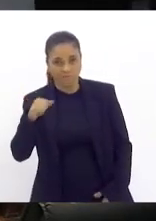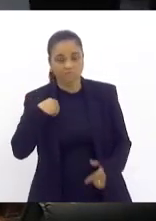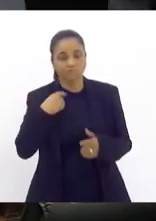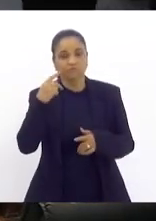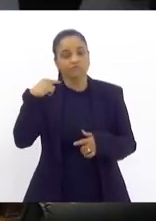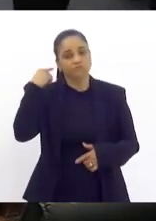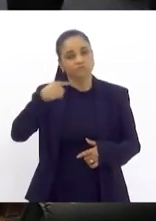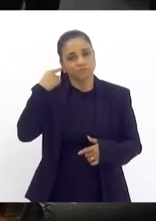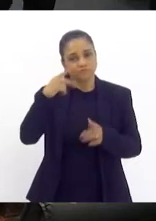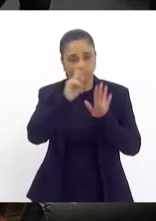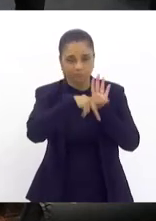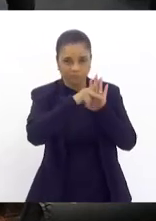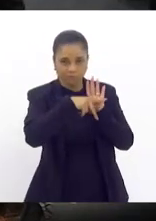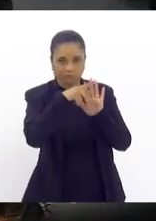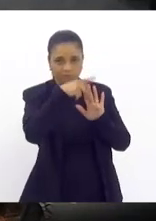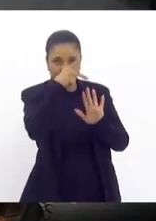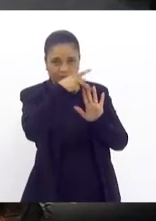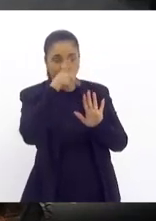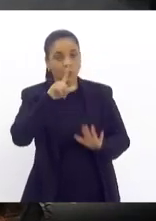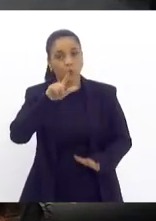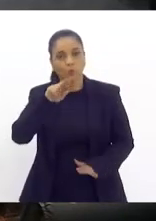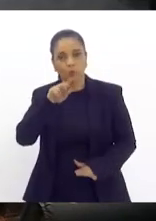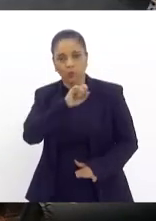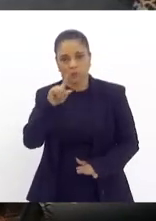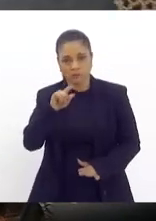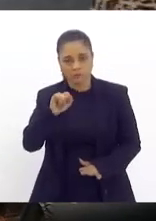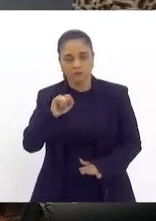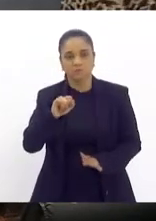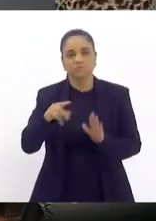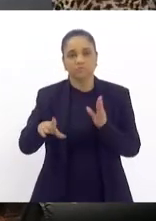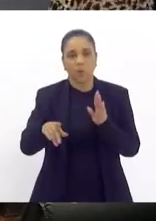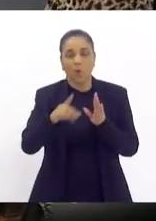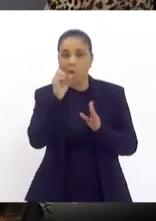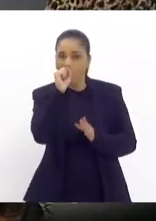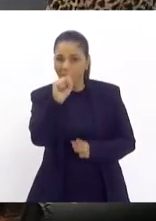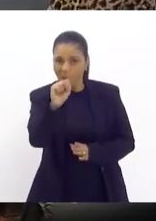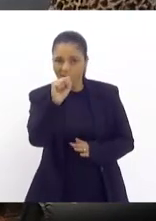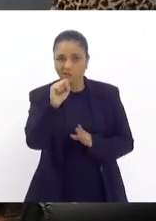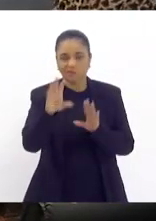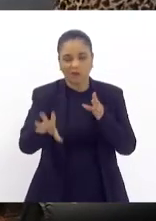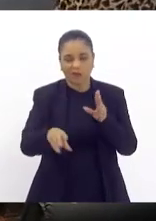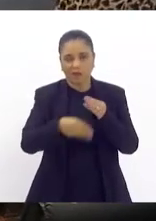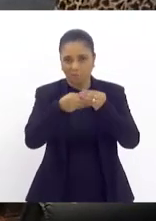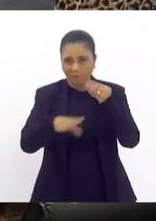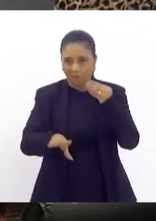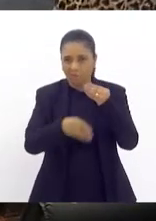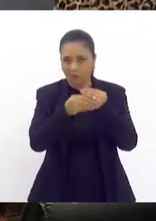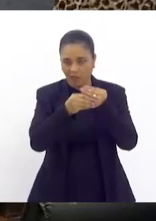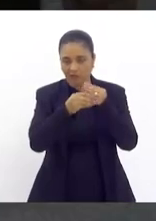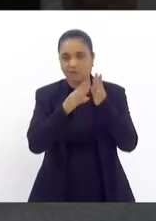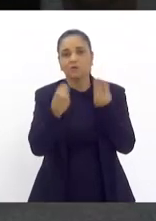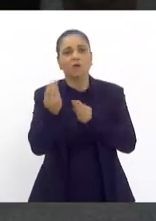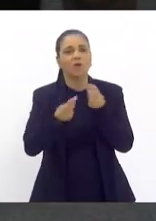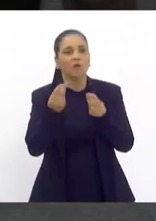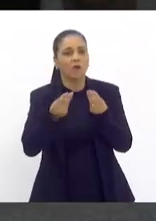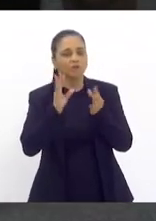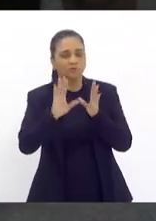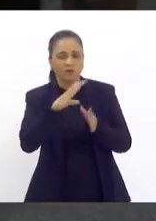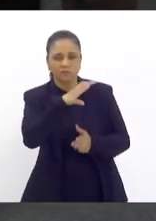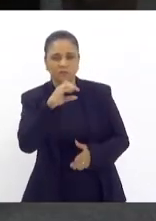Munir Neto recebeu 8 emendas. Essas emendas já foram acolhidas pela CCJ, do deputado